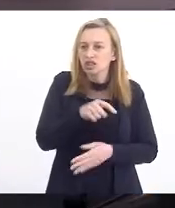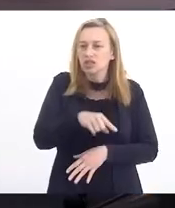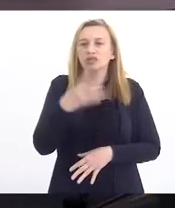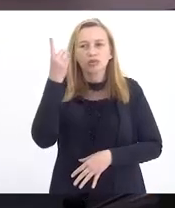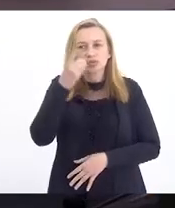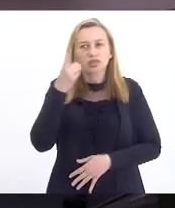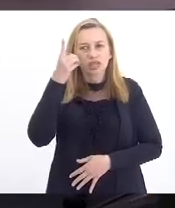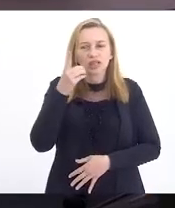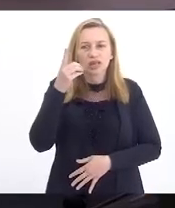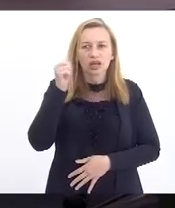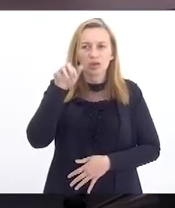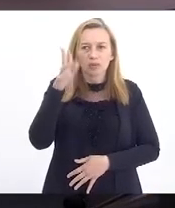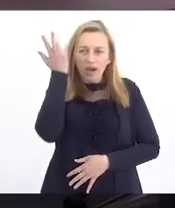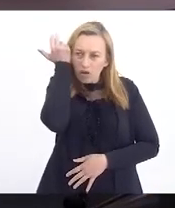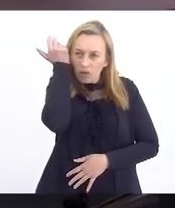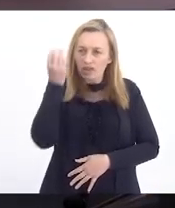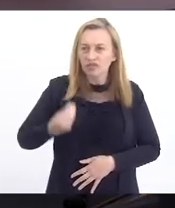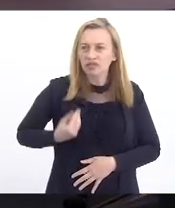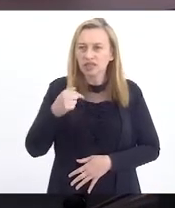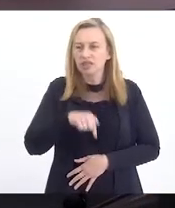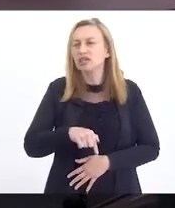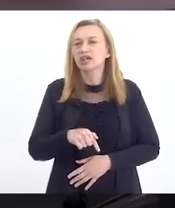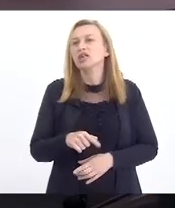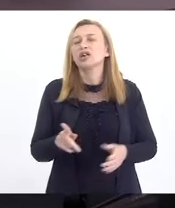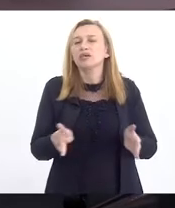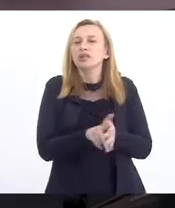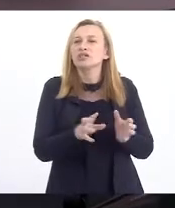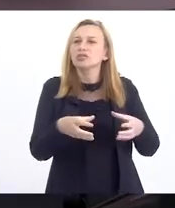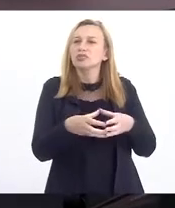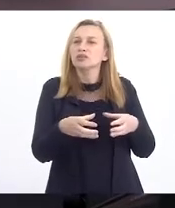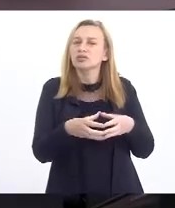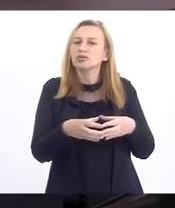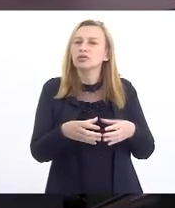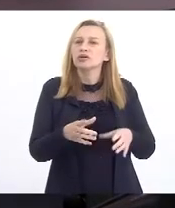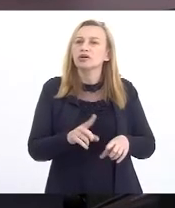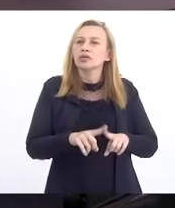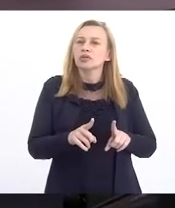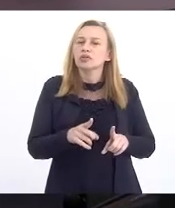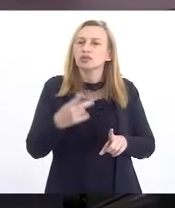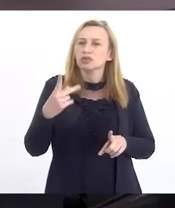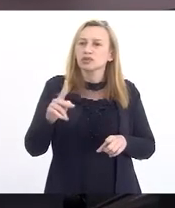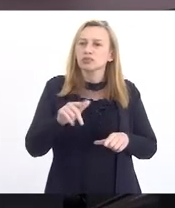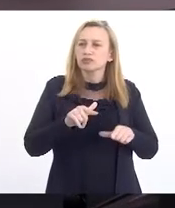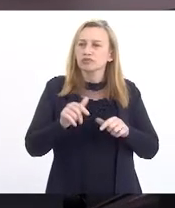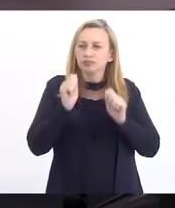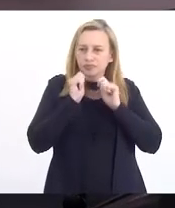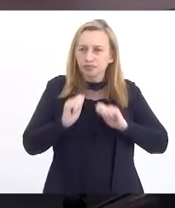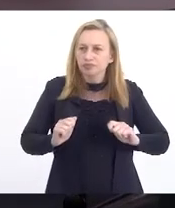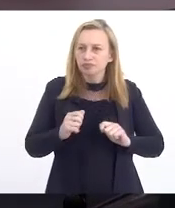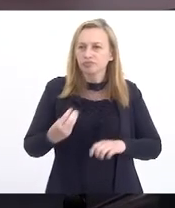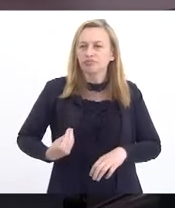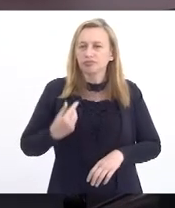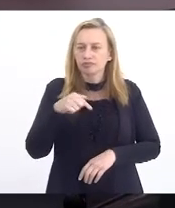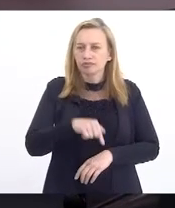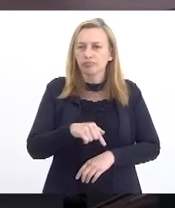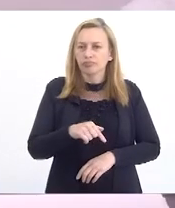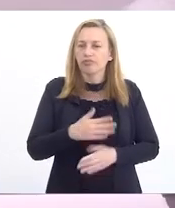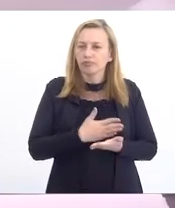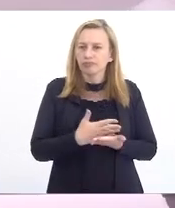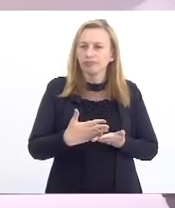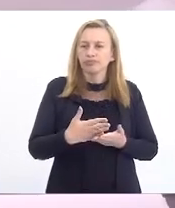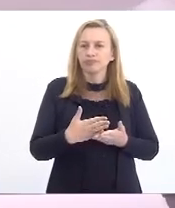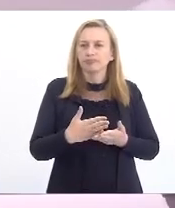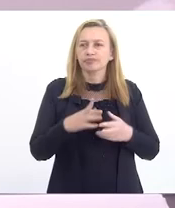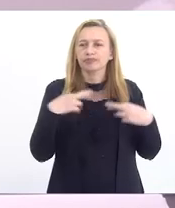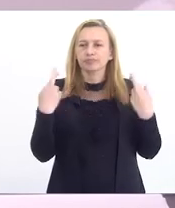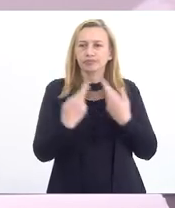deputado Eliomar Coelho não está presente, é membro da nossa comissão da região metropolitana, mas o seu mandato, sua assessoria, está presente na audiência desde o início da sessão.